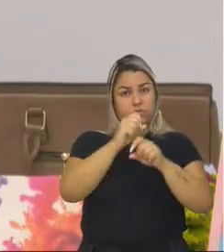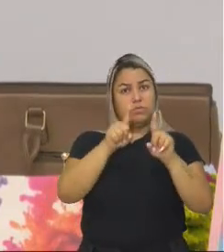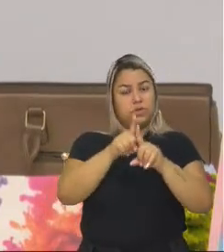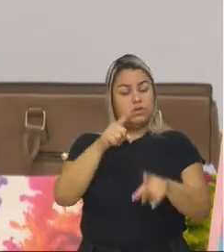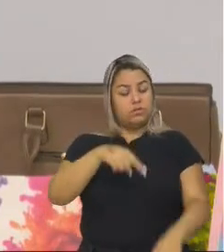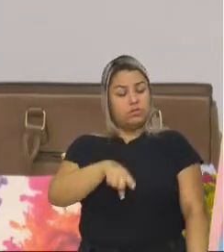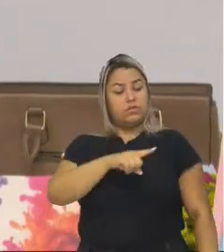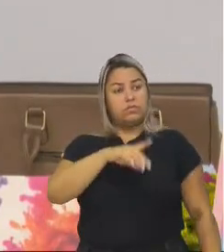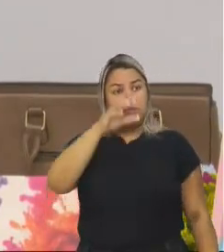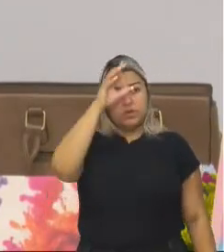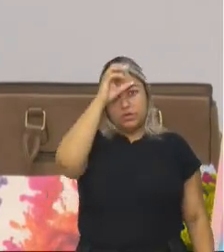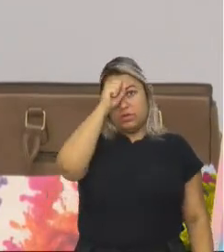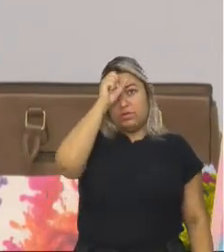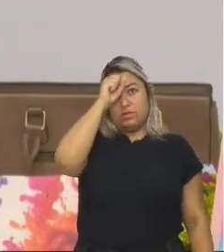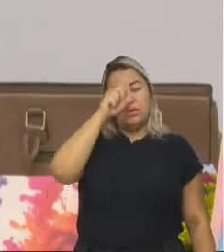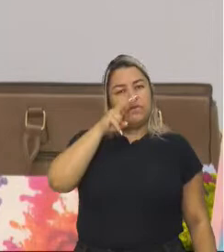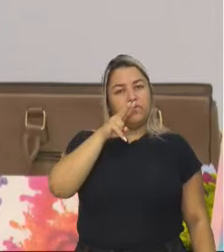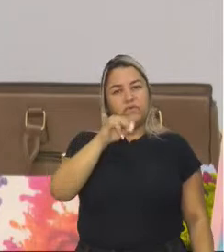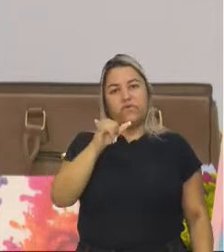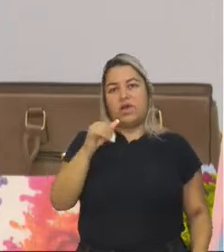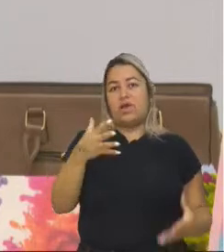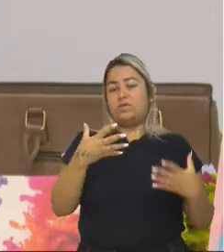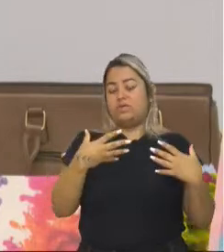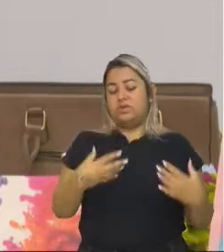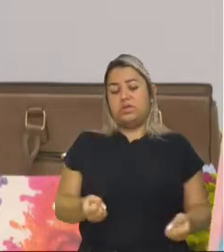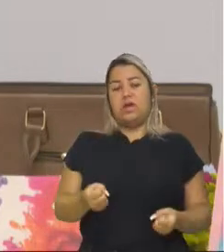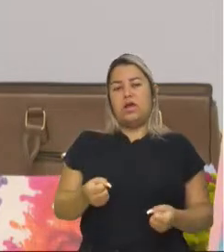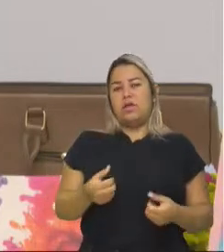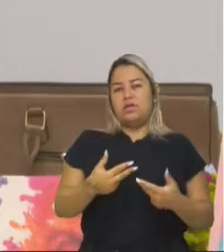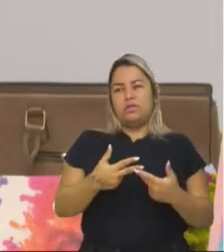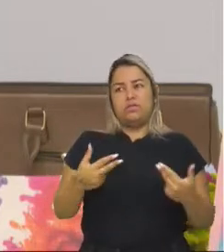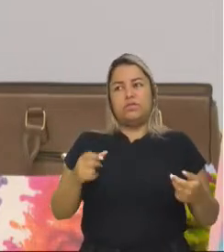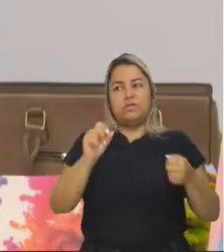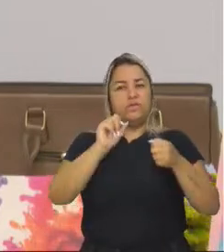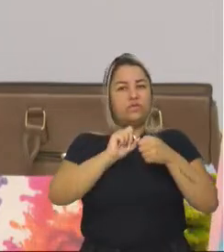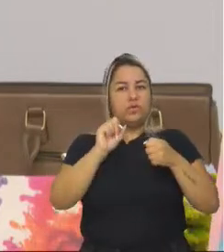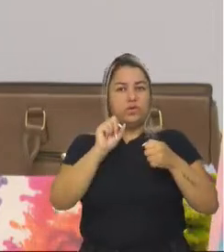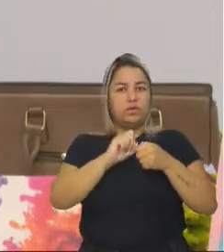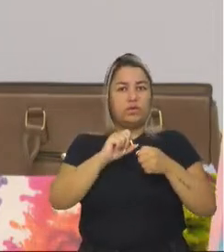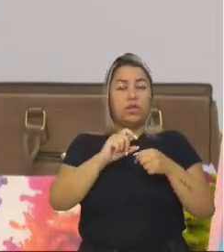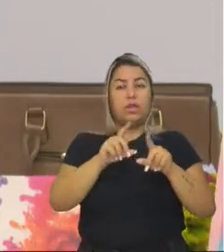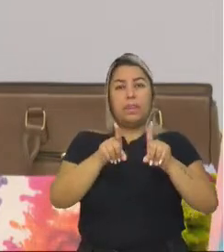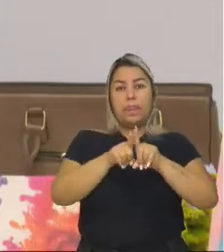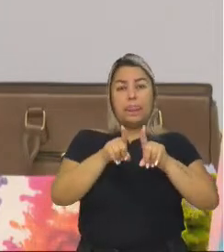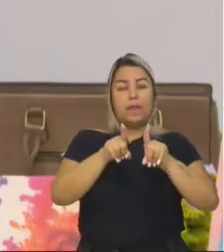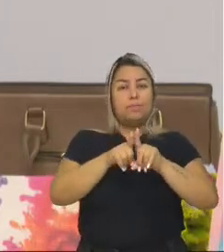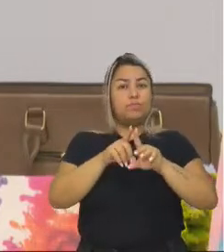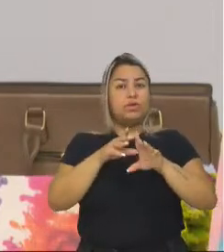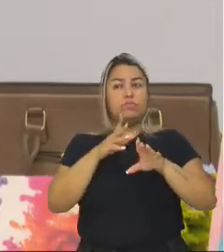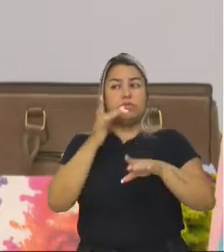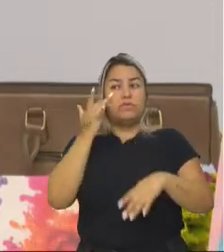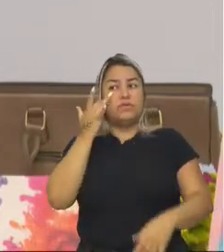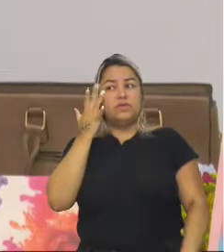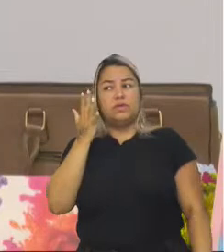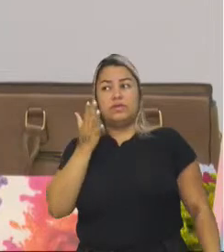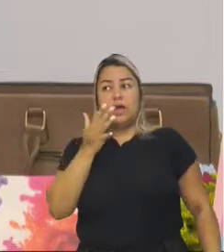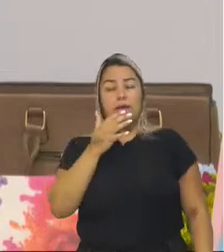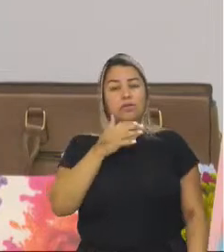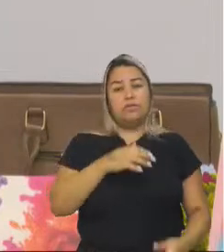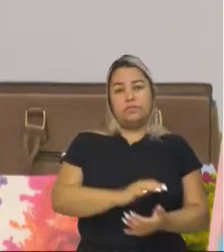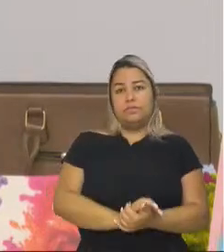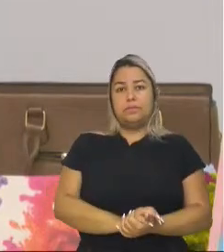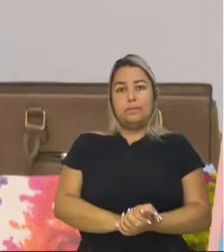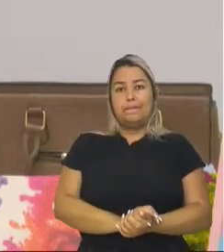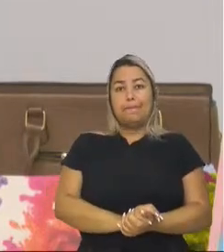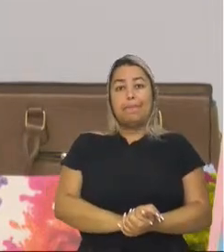aprender. A gente não vai mais aceitar coisa fake, sabe? Coisa que possa ser passada por cima com tanta facilidade. Então,